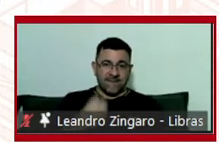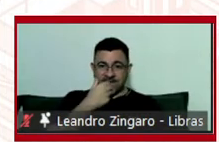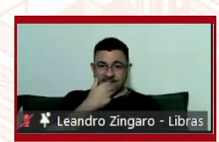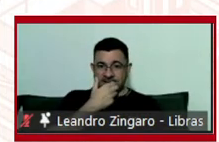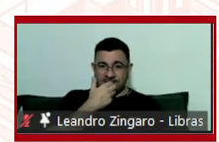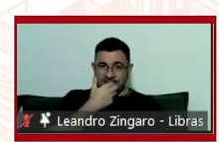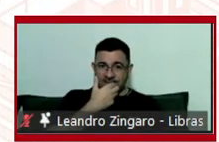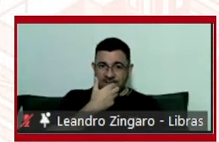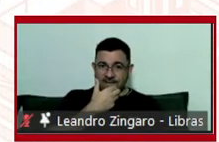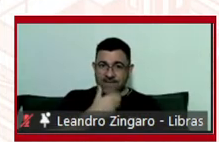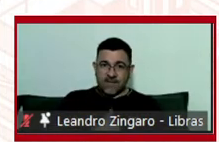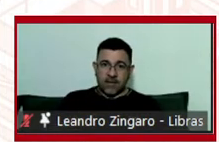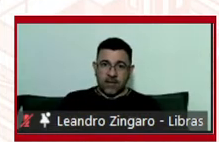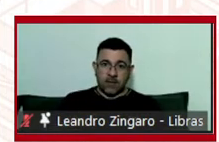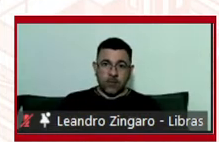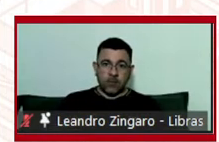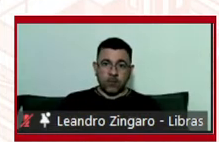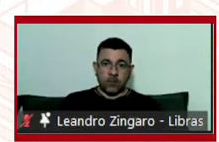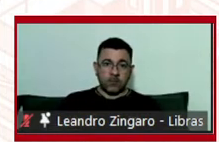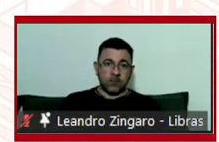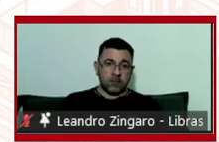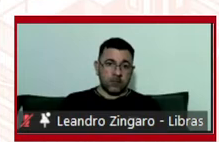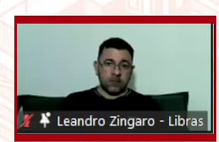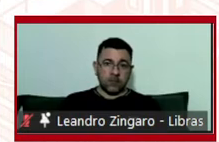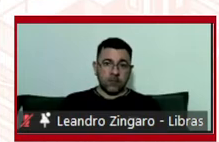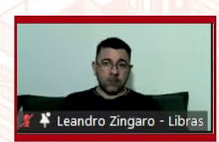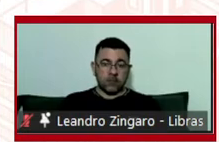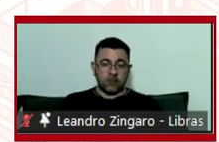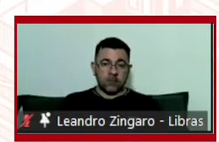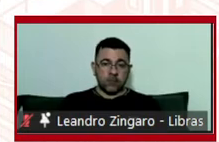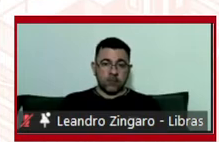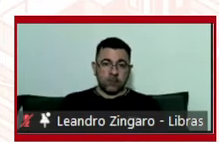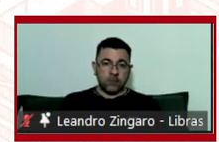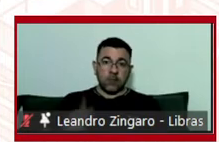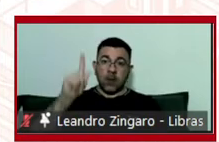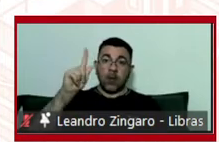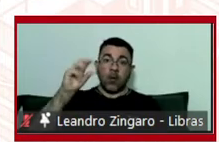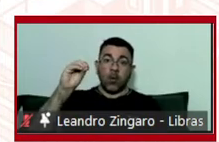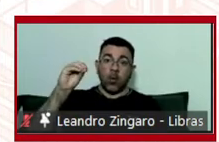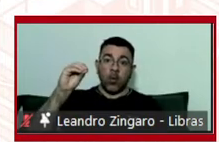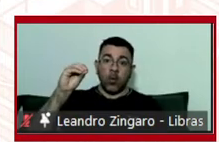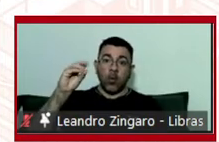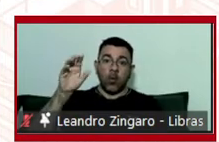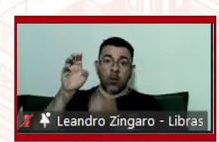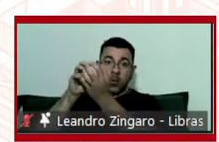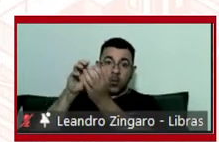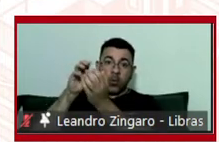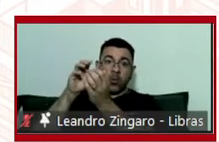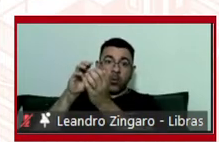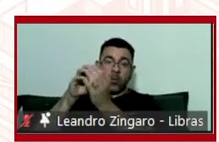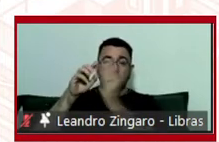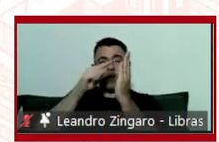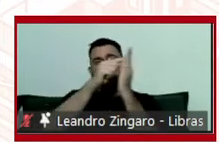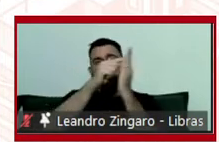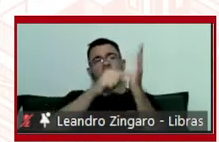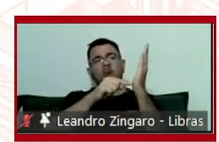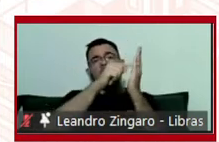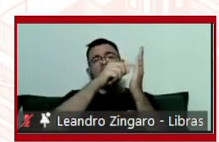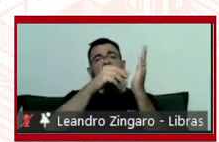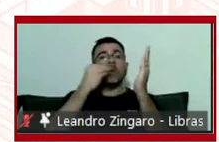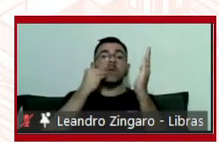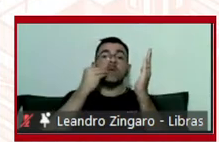nas perguntas show Estamos aqui no gol Recife Gol Recife é o smartphone da oportunidade e renda